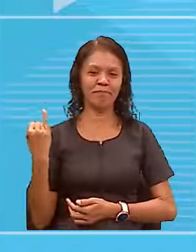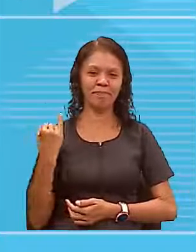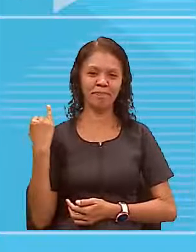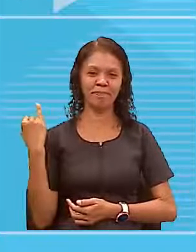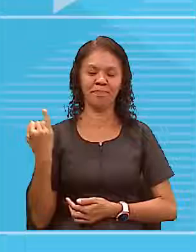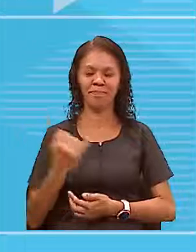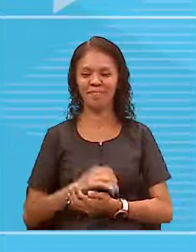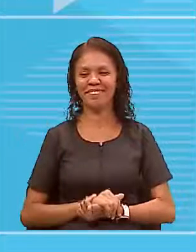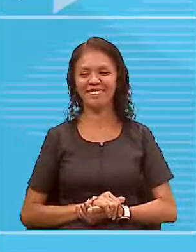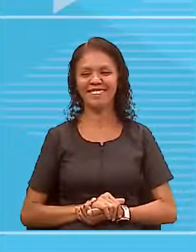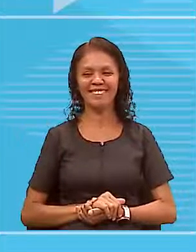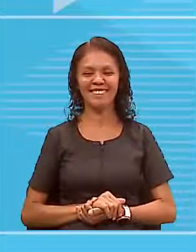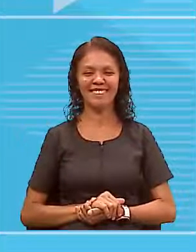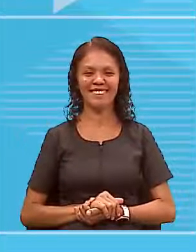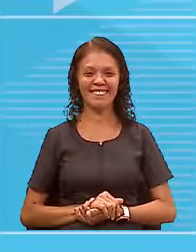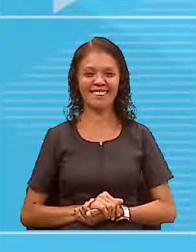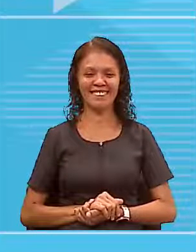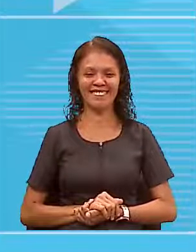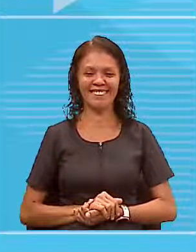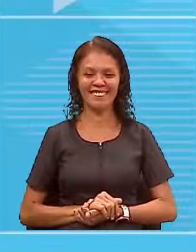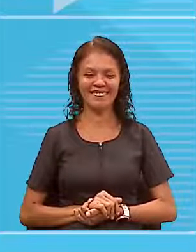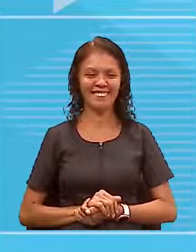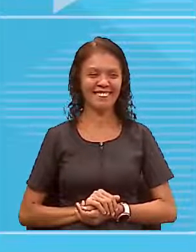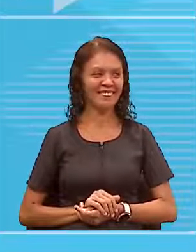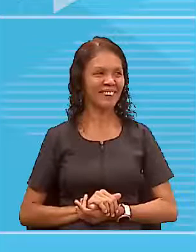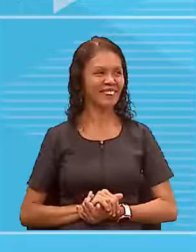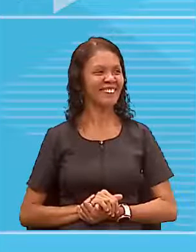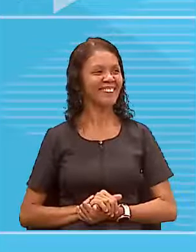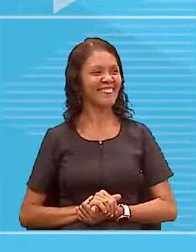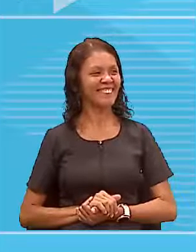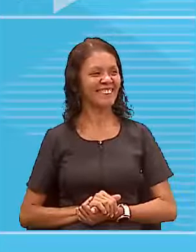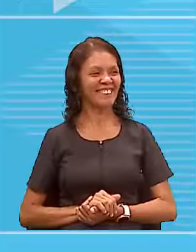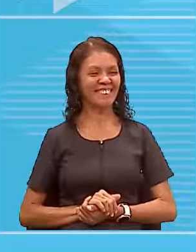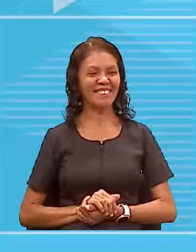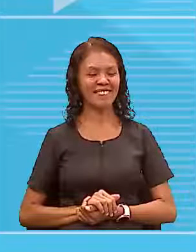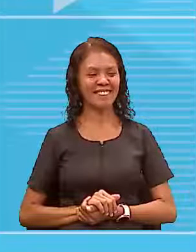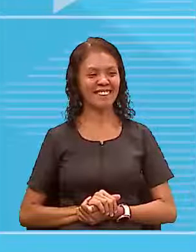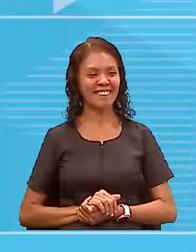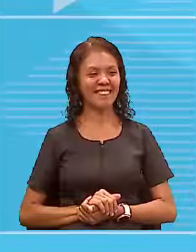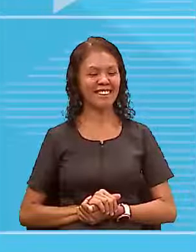dentro das empresas, para o governo, para as pessoas.